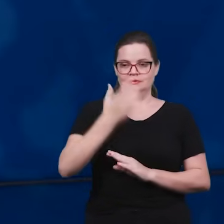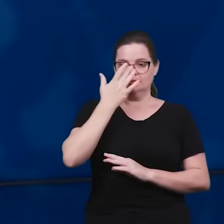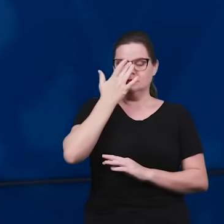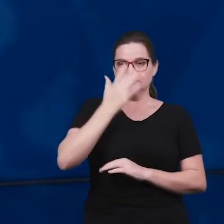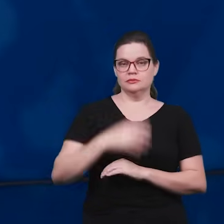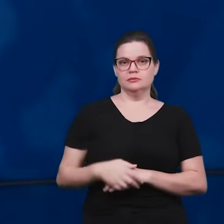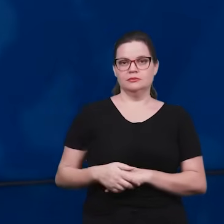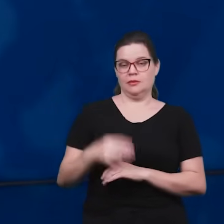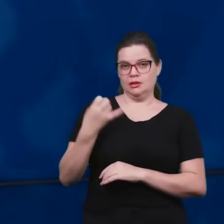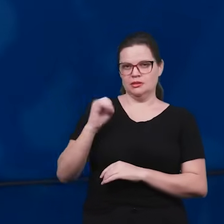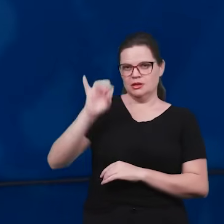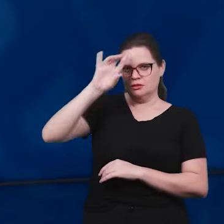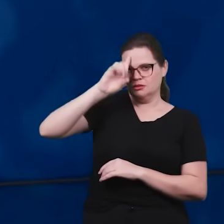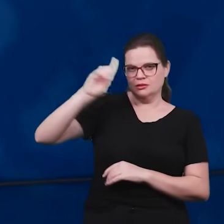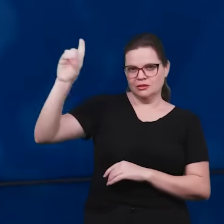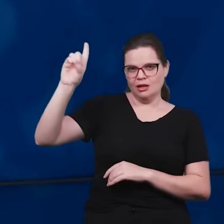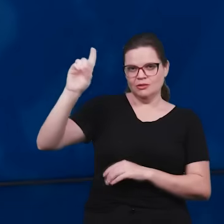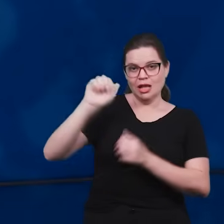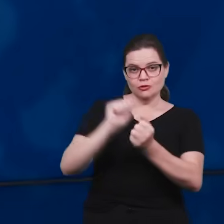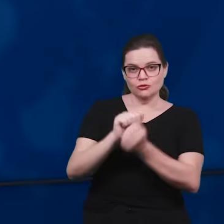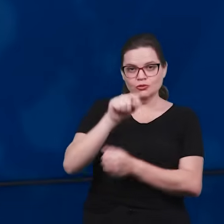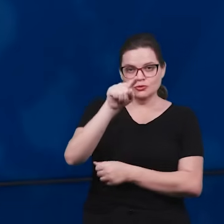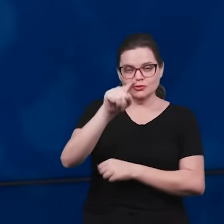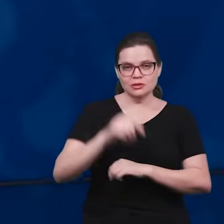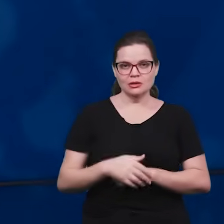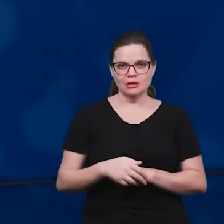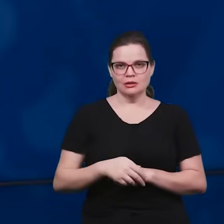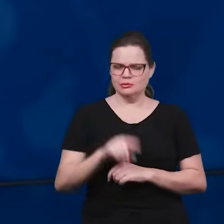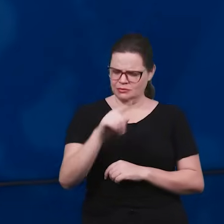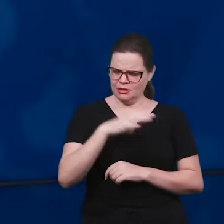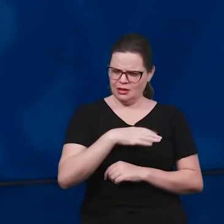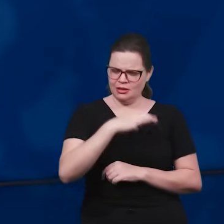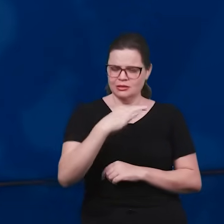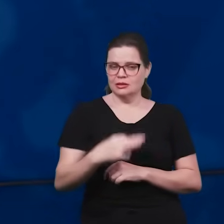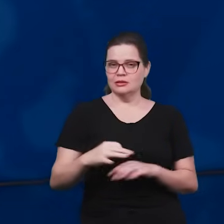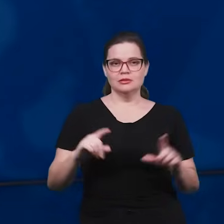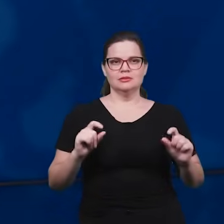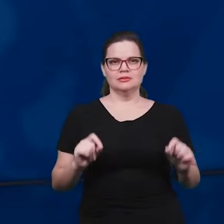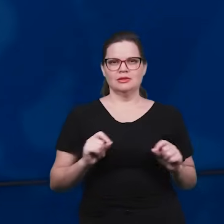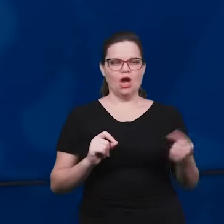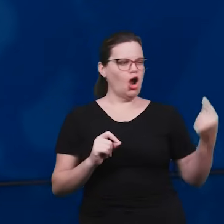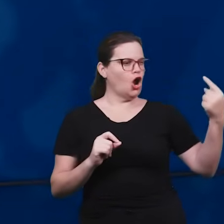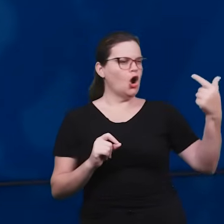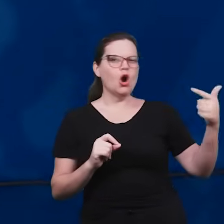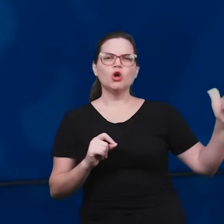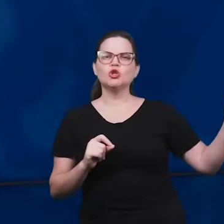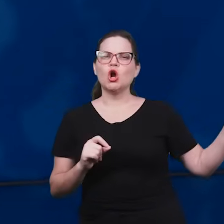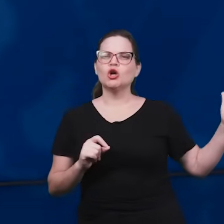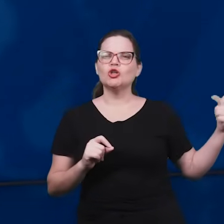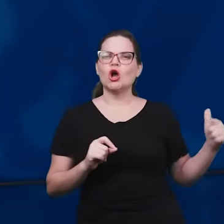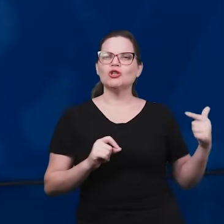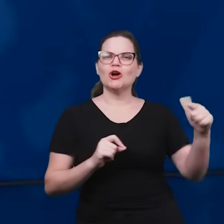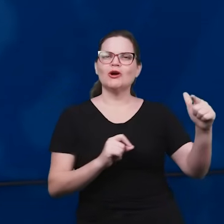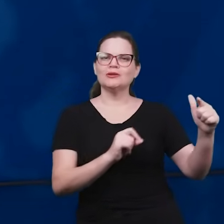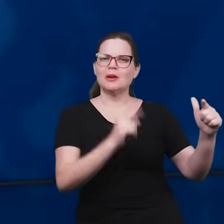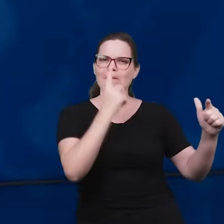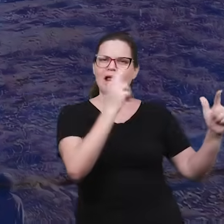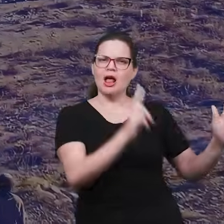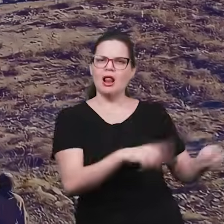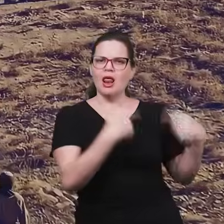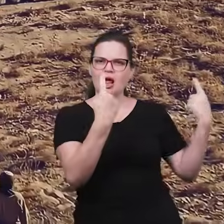você, pode estar certo de uma coisa, de que ninguém estará contra